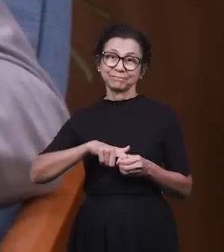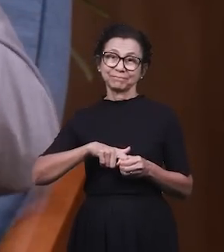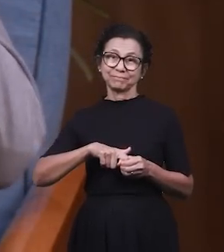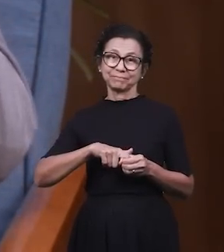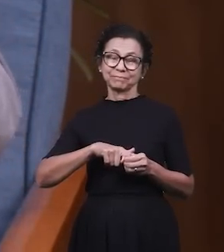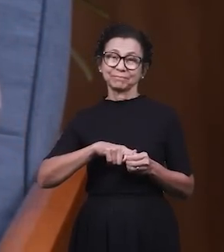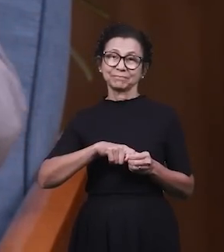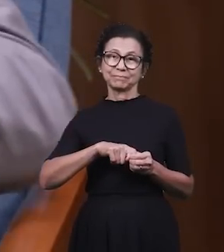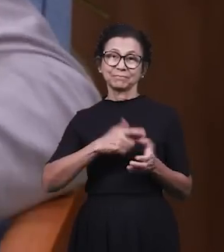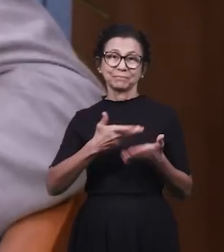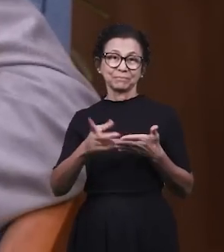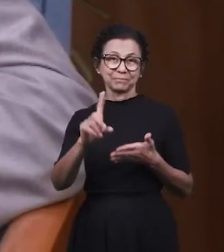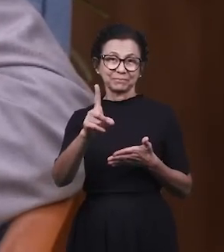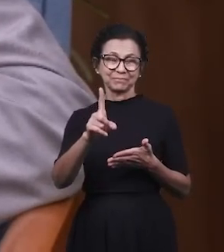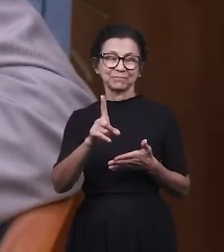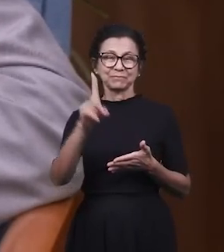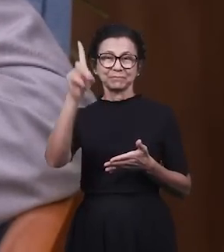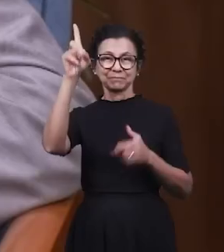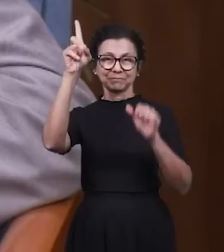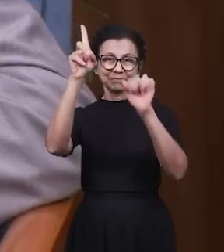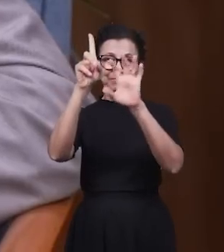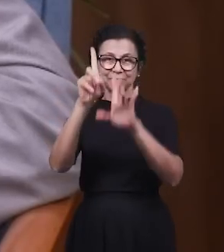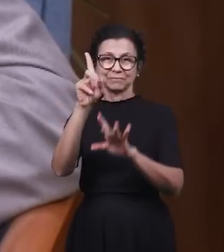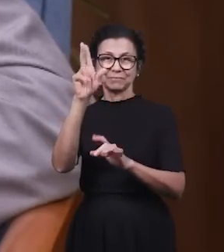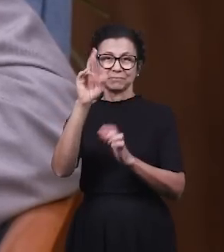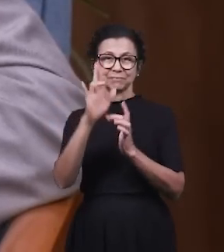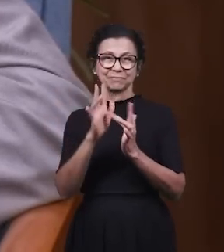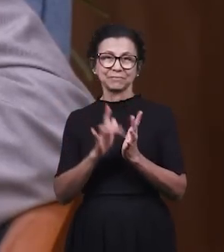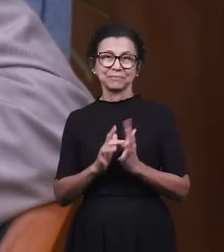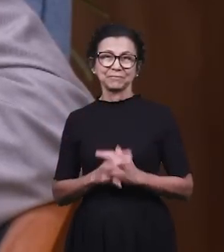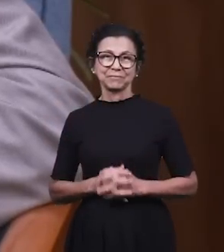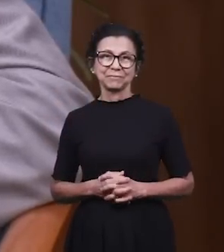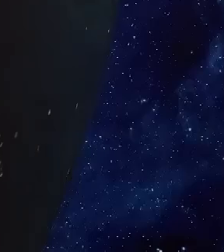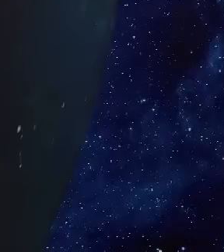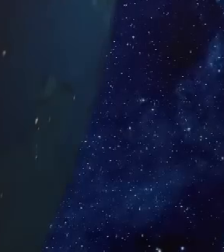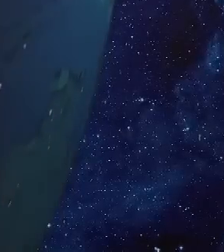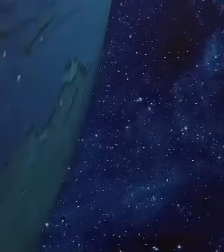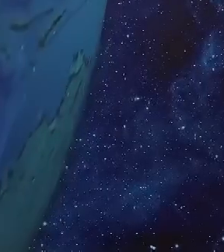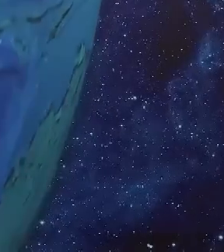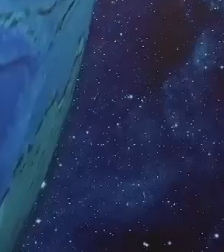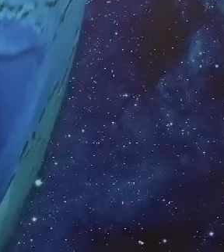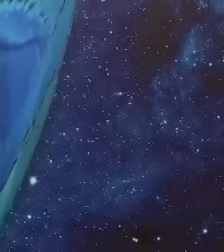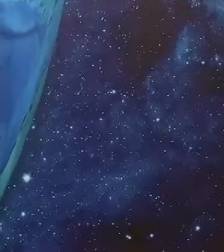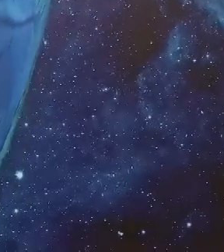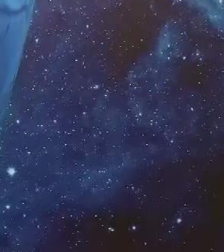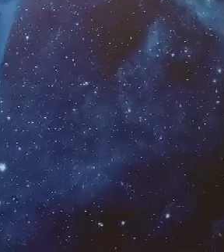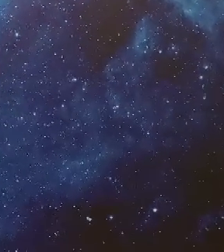gente está de volta. Não perca o próximo programa. Deus abençoe, a paz do Senhor.